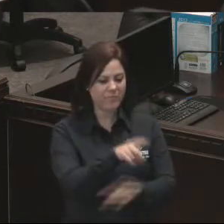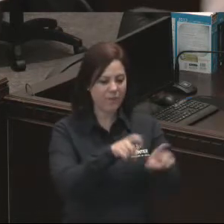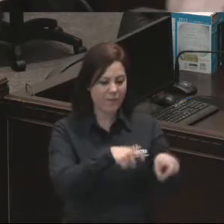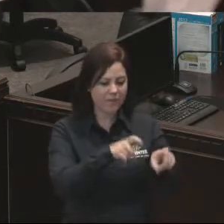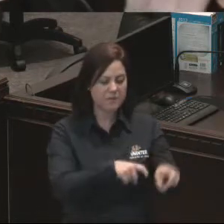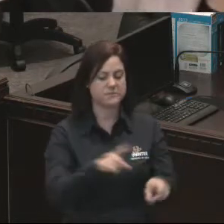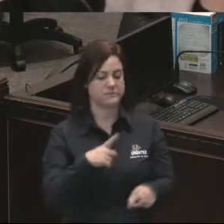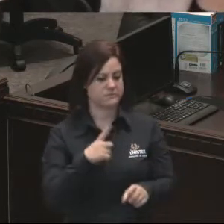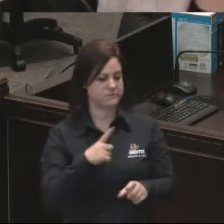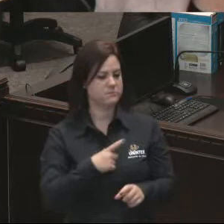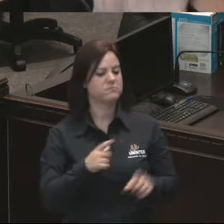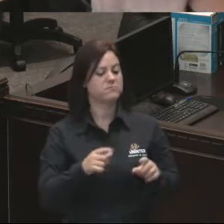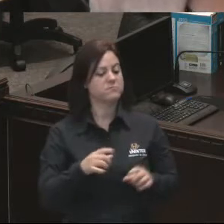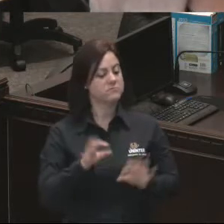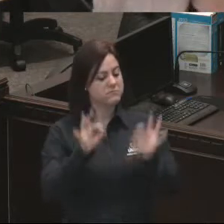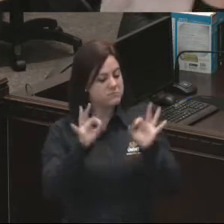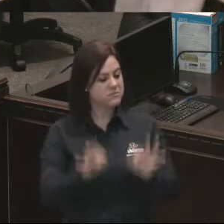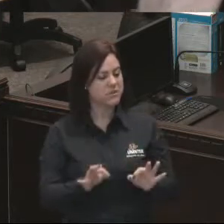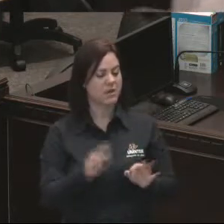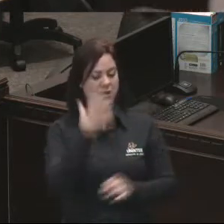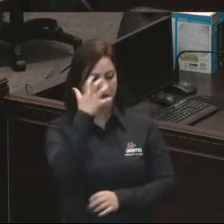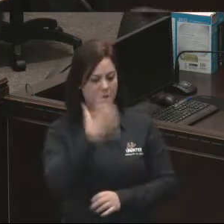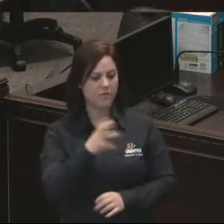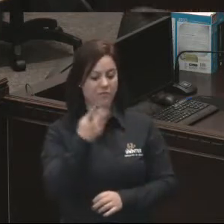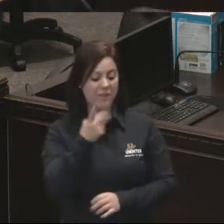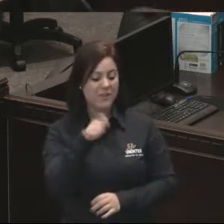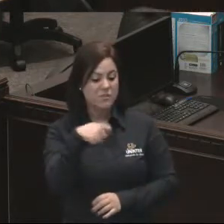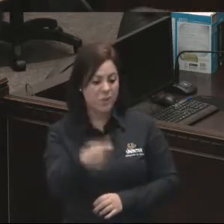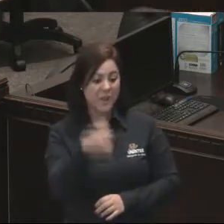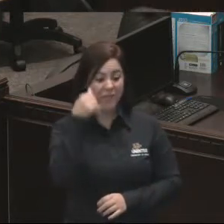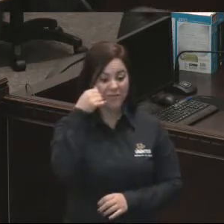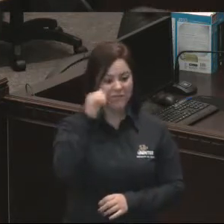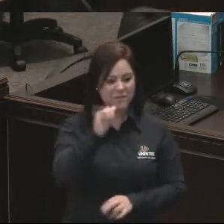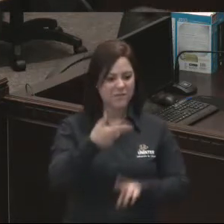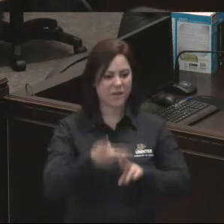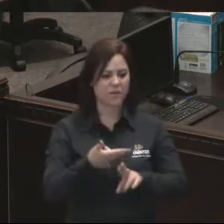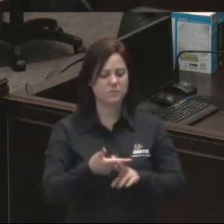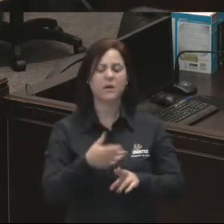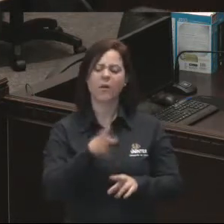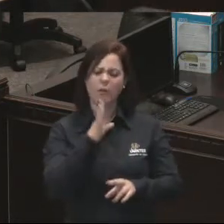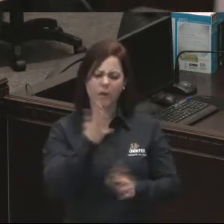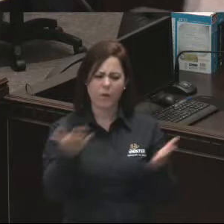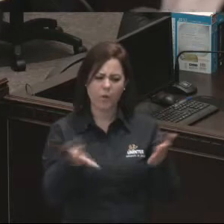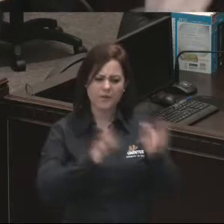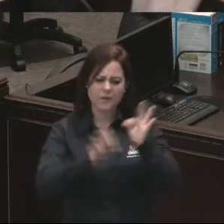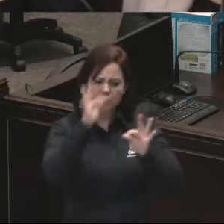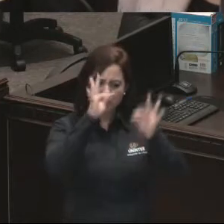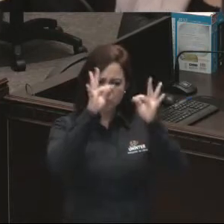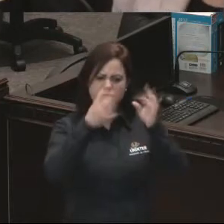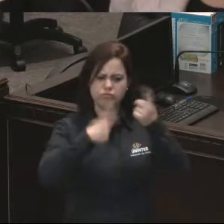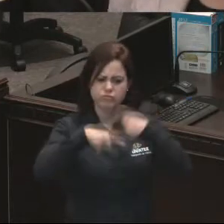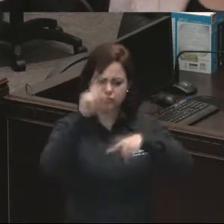uso indiscriminado dessas substâncias. Então, a gente sabe hoje que, com o avanço da tecnologia, né, é